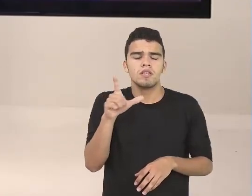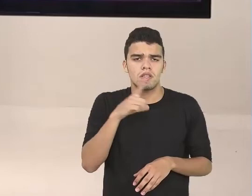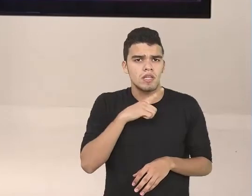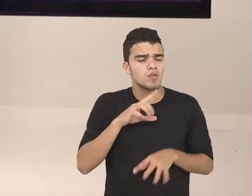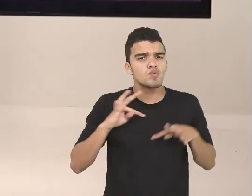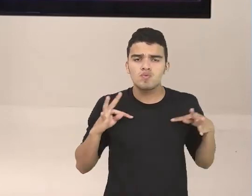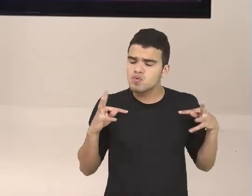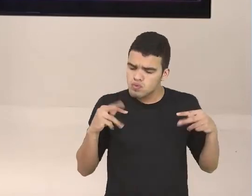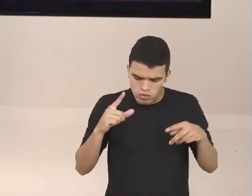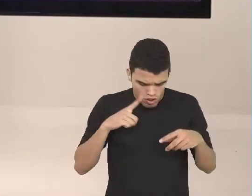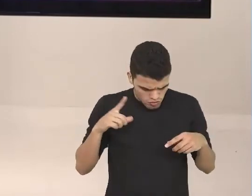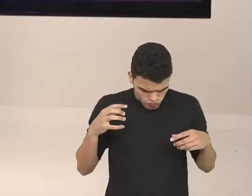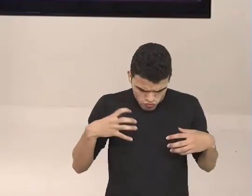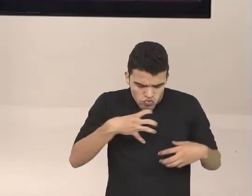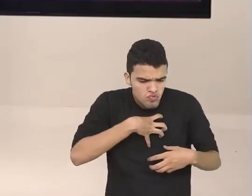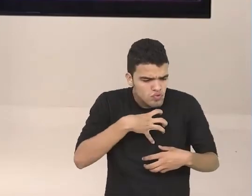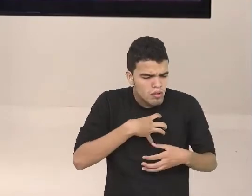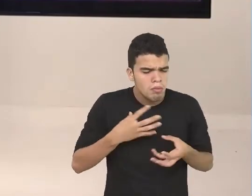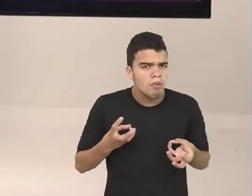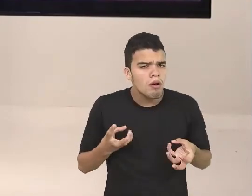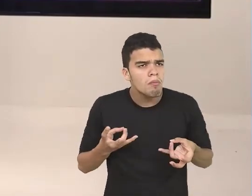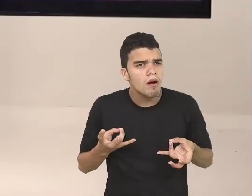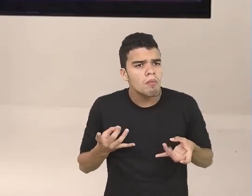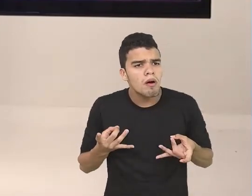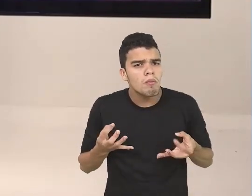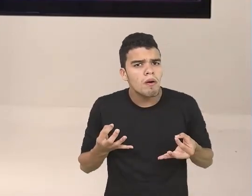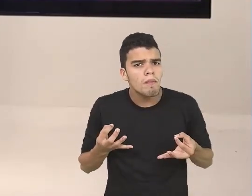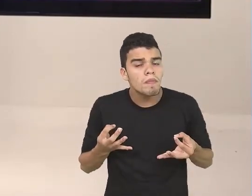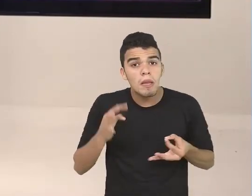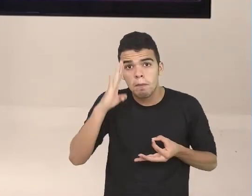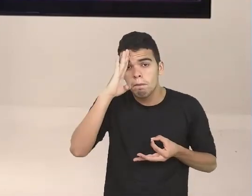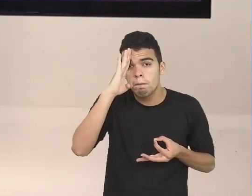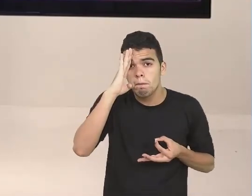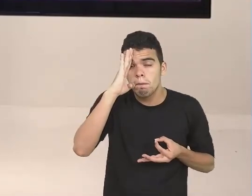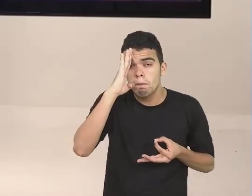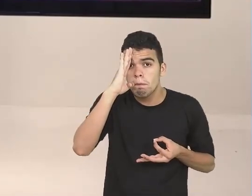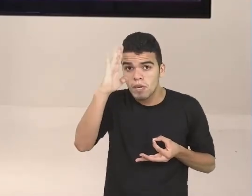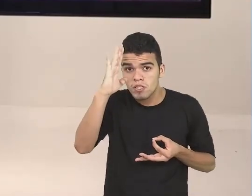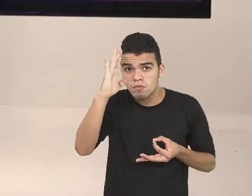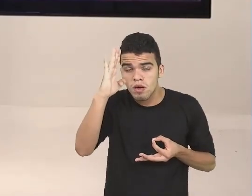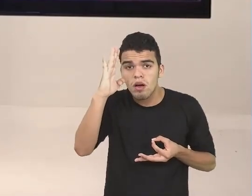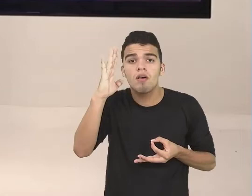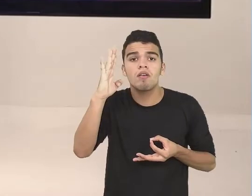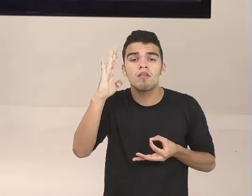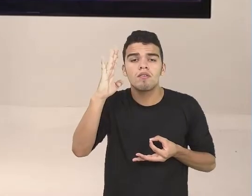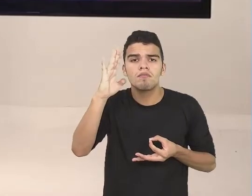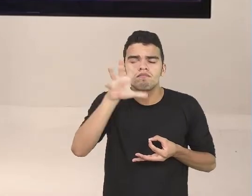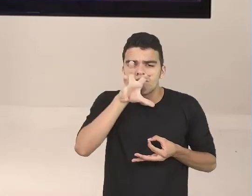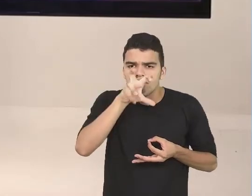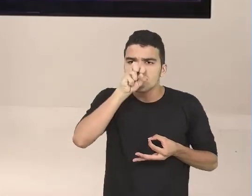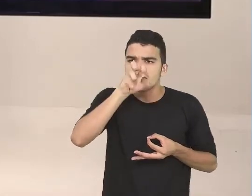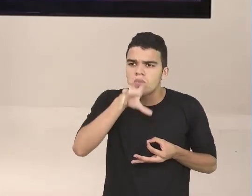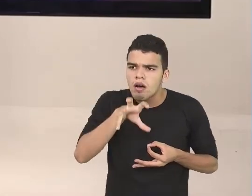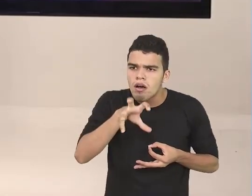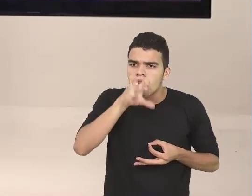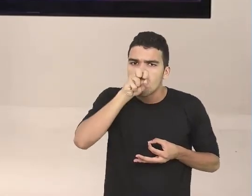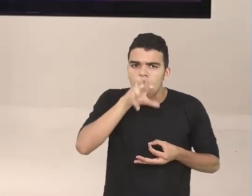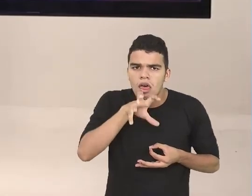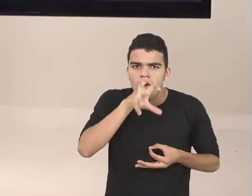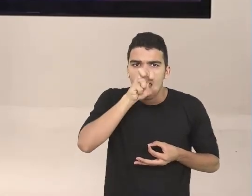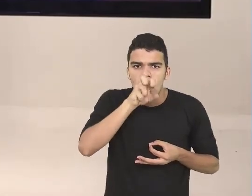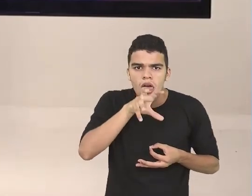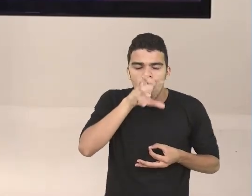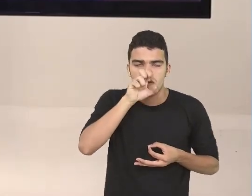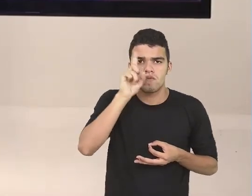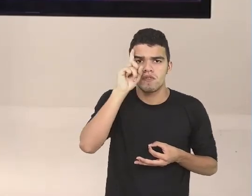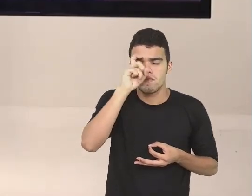sintomas, em especial aquele sobre a dificuldade de respirar, você obrigatoriamente tem que procurar uma